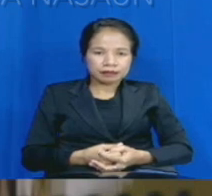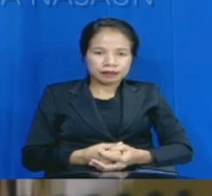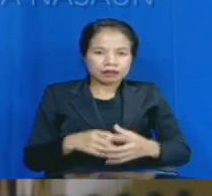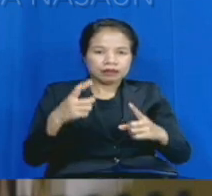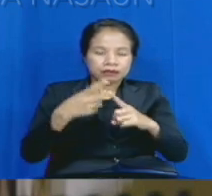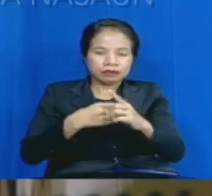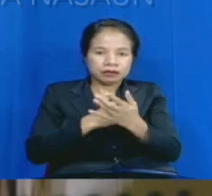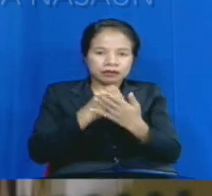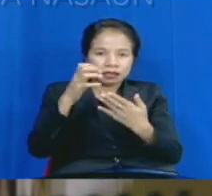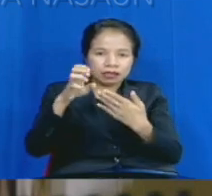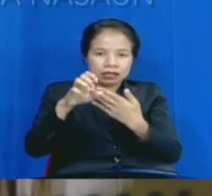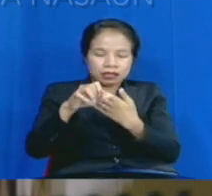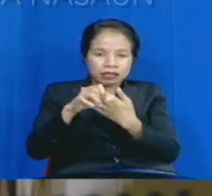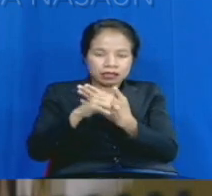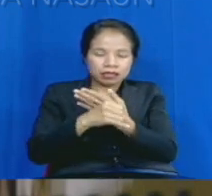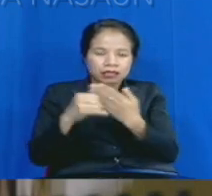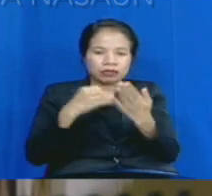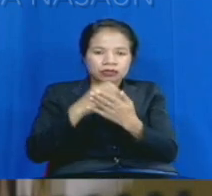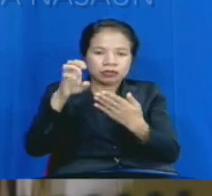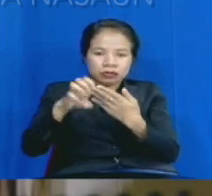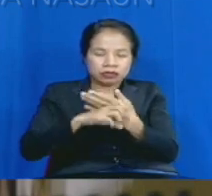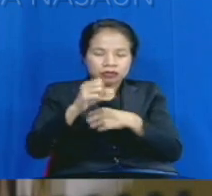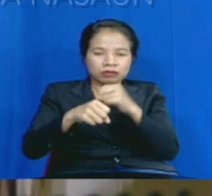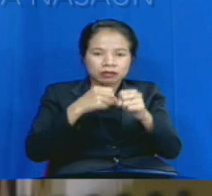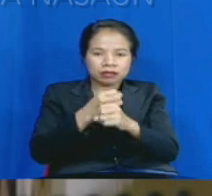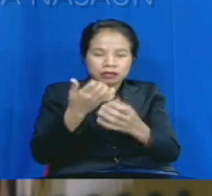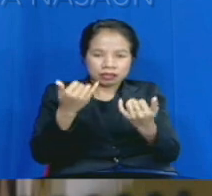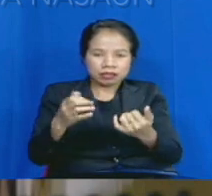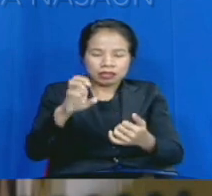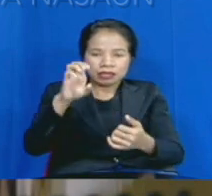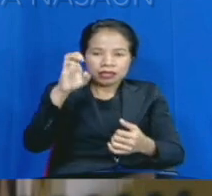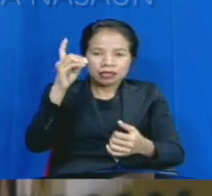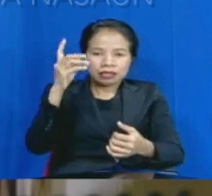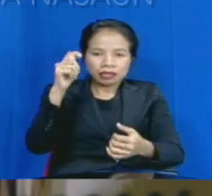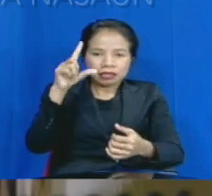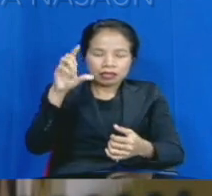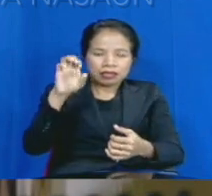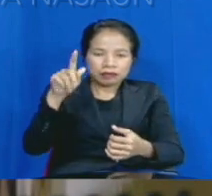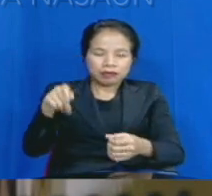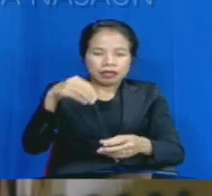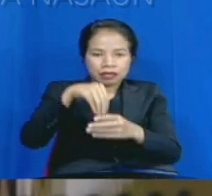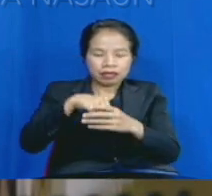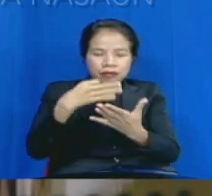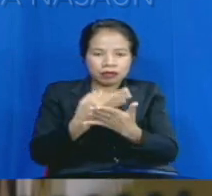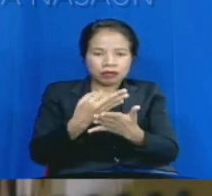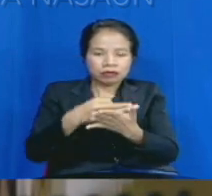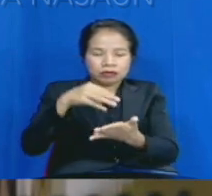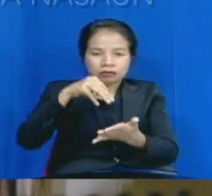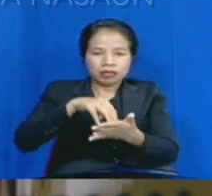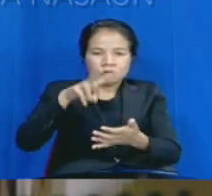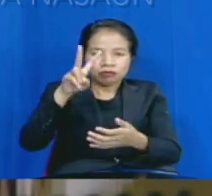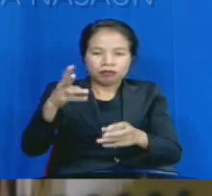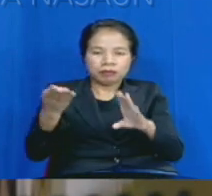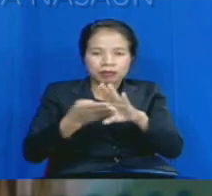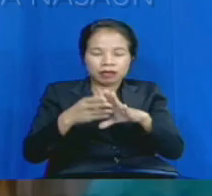Durante Fulan Janeiro to Junio tinang ne, ede TLP, hatama receitas milhão gruaresi bako frestado.